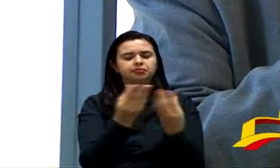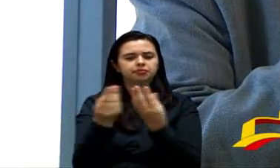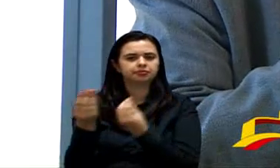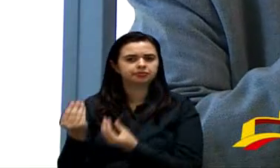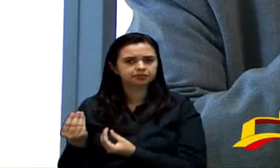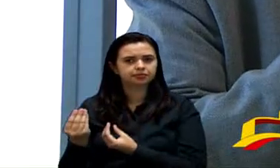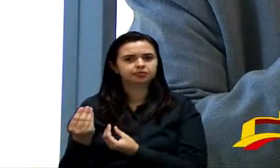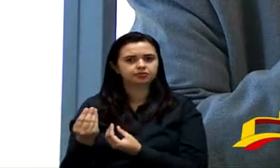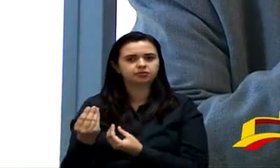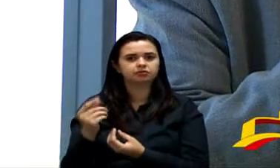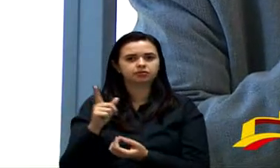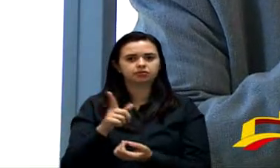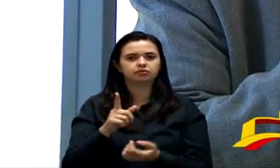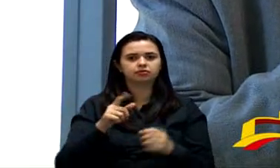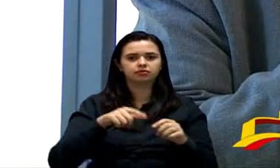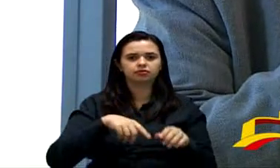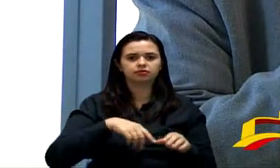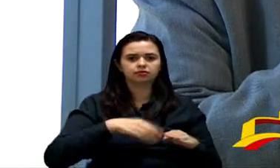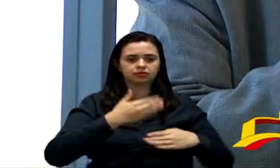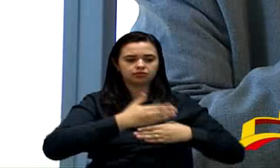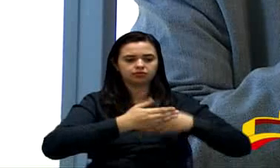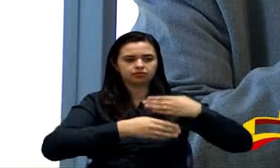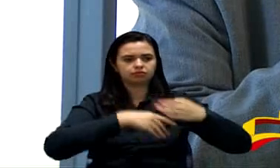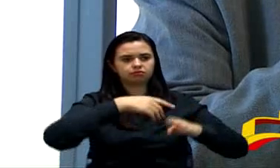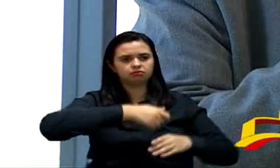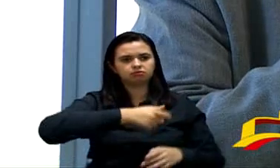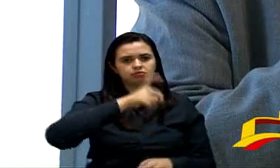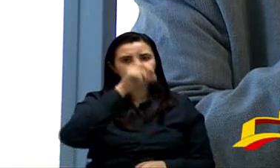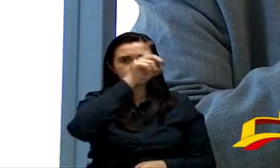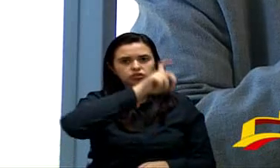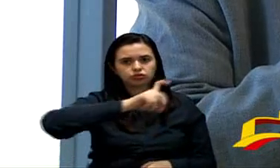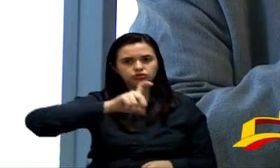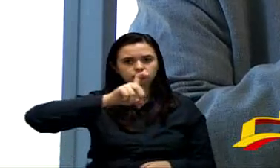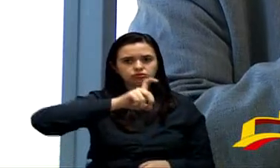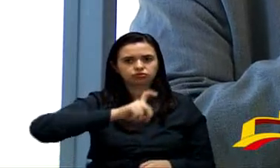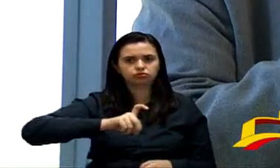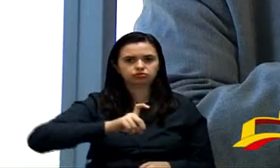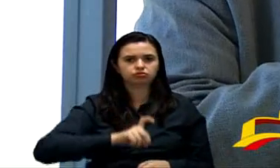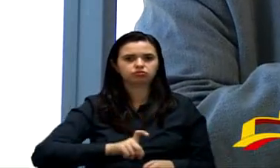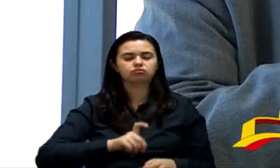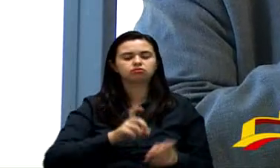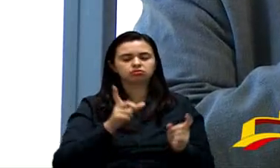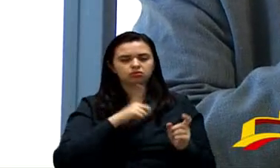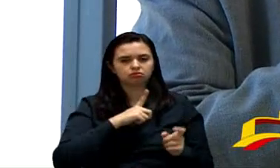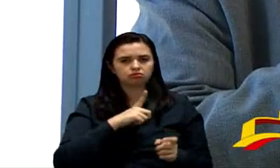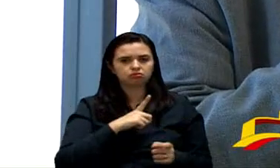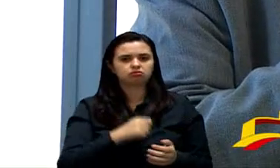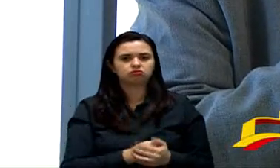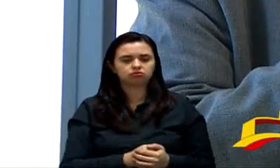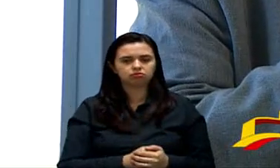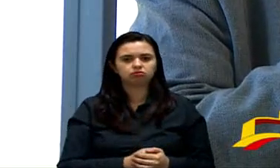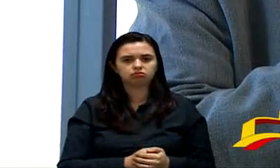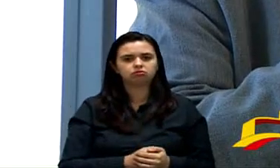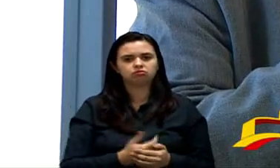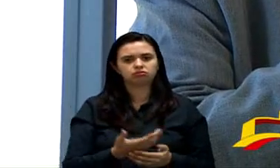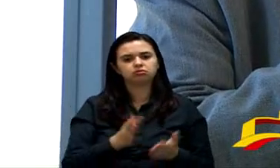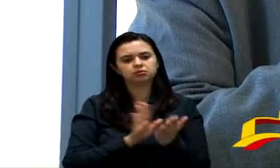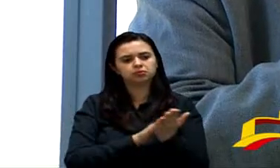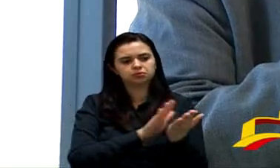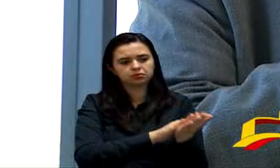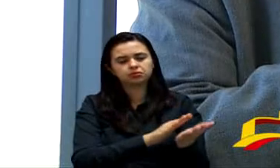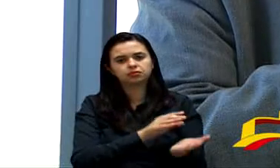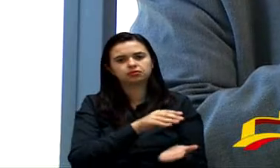destacam mundialmente, principalmente na Europa, eles fazem muito sucesso. Então, parabéns à iniciativa da Prefeitura